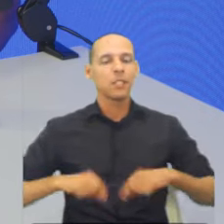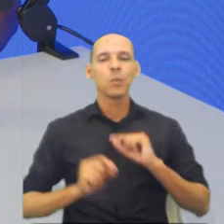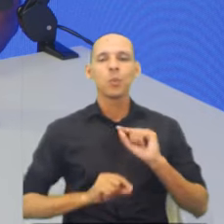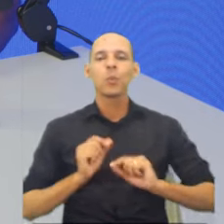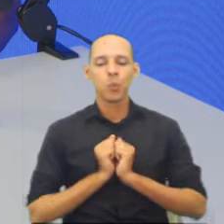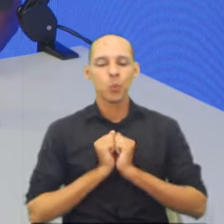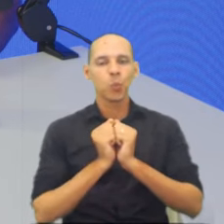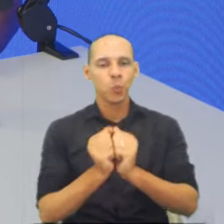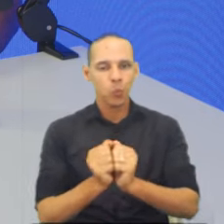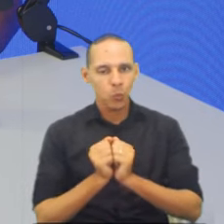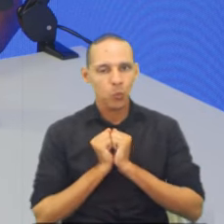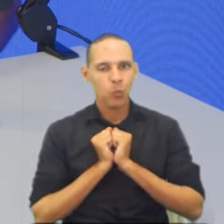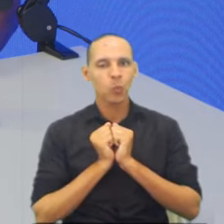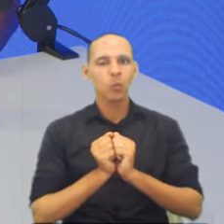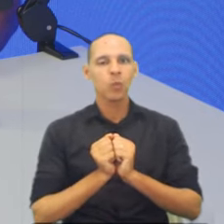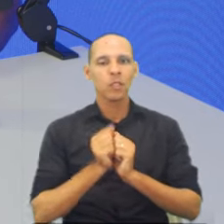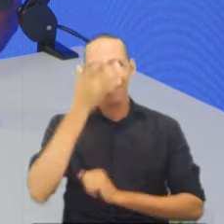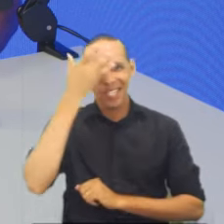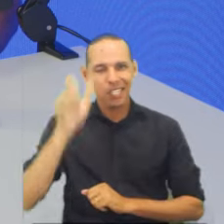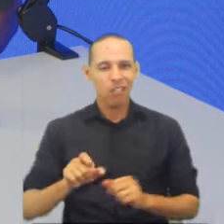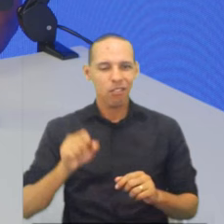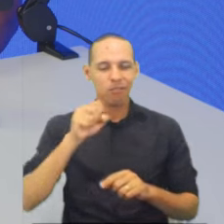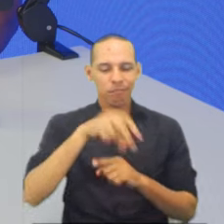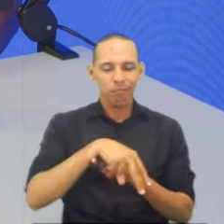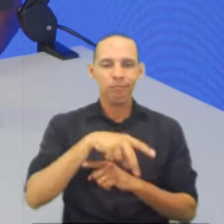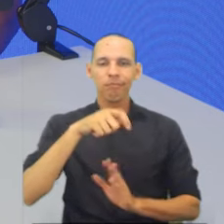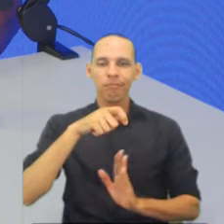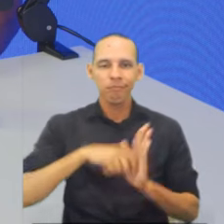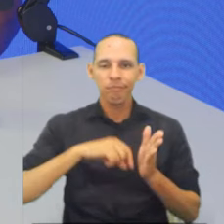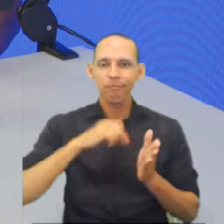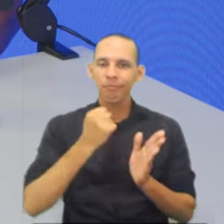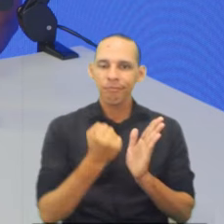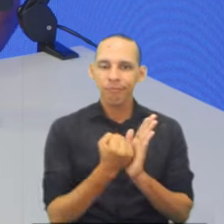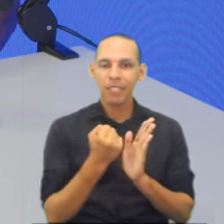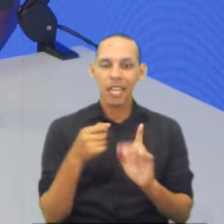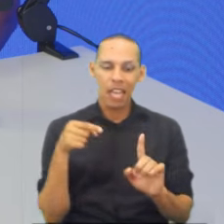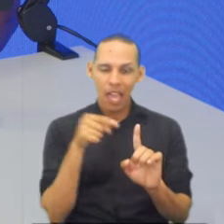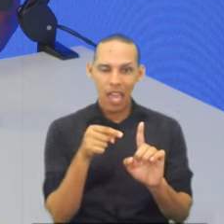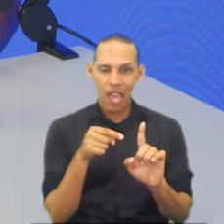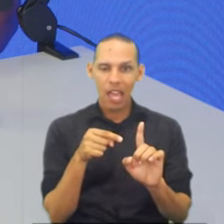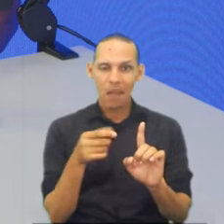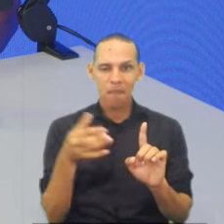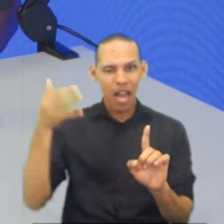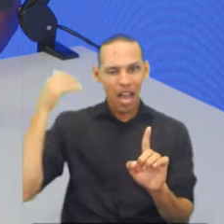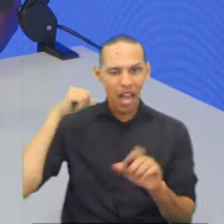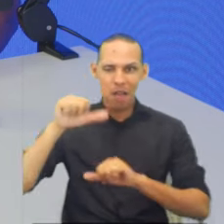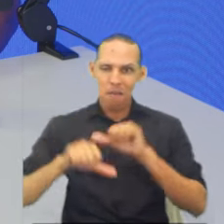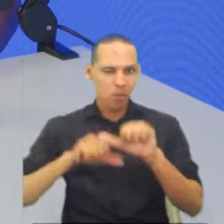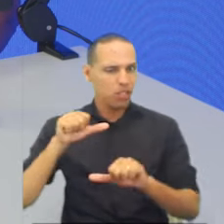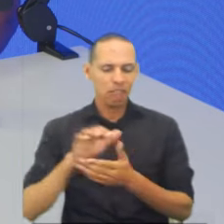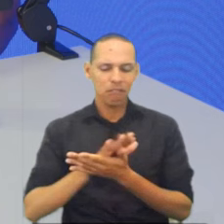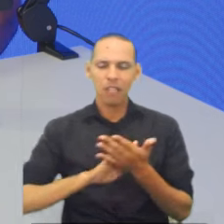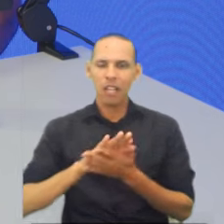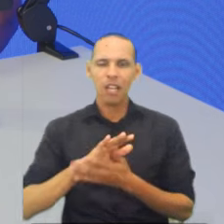precisa tá junto com a empregabilidade né a pessoa com deficiência não mudou o seu o seu passado a partir do momento